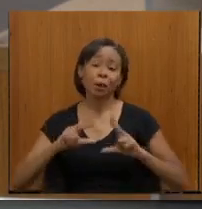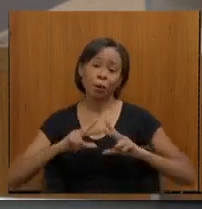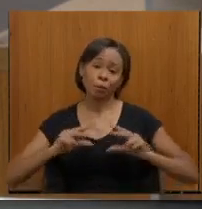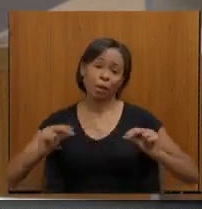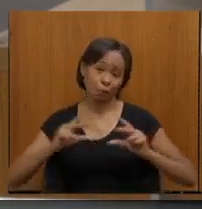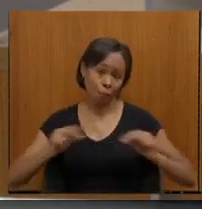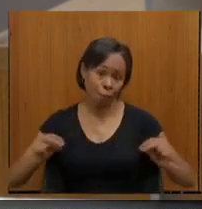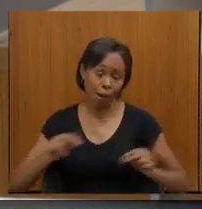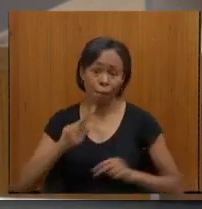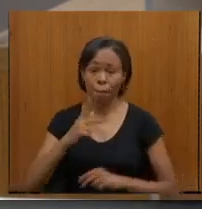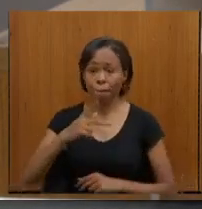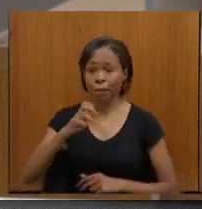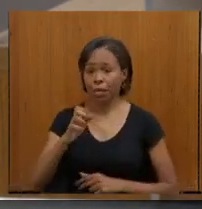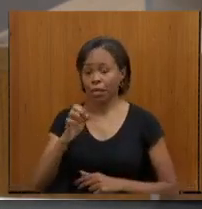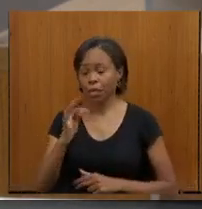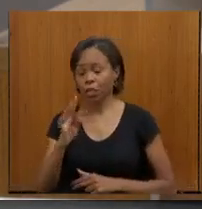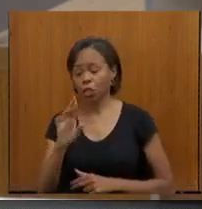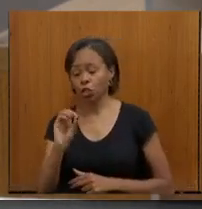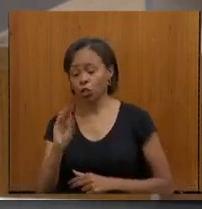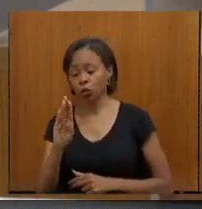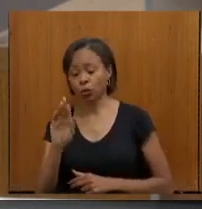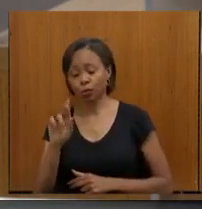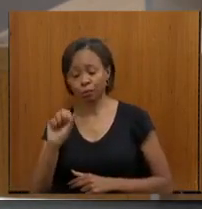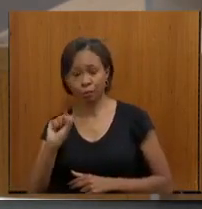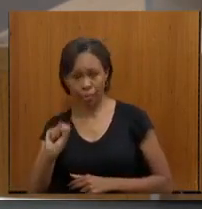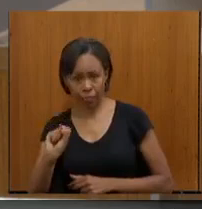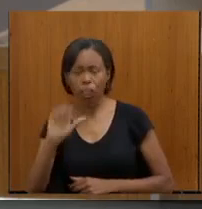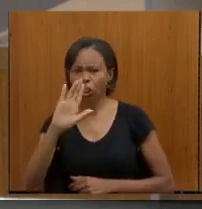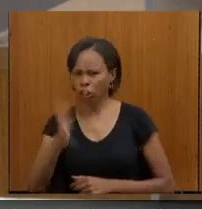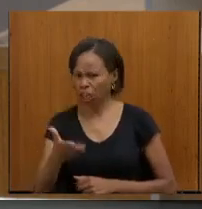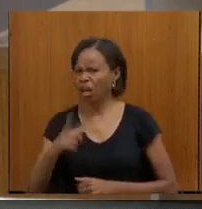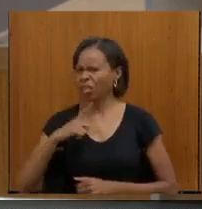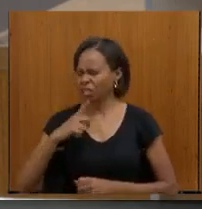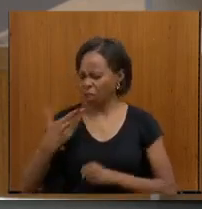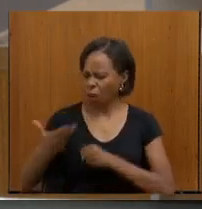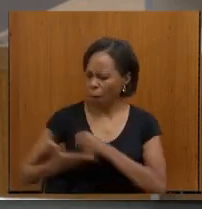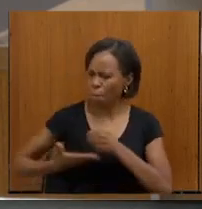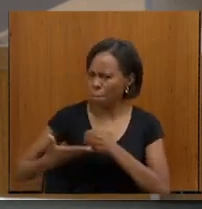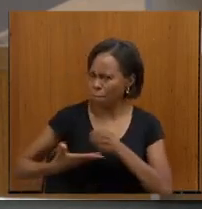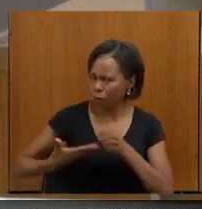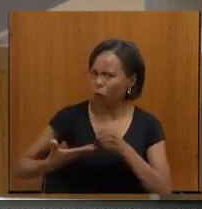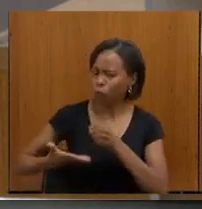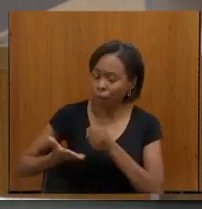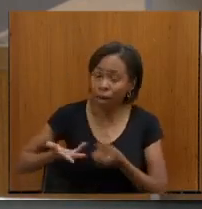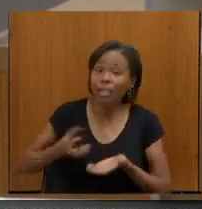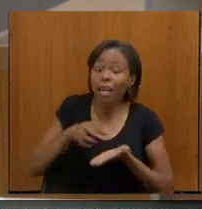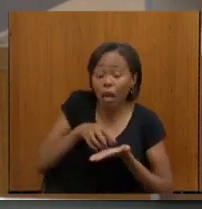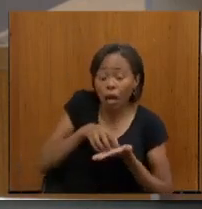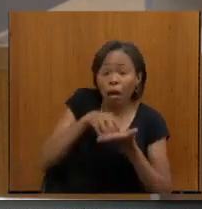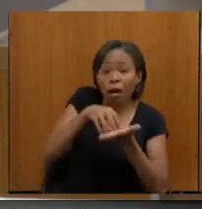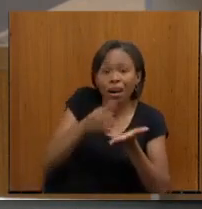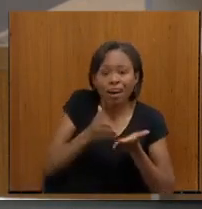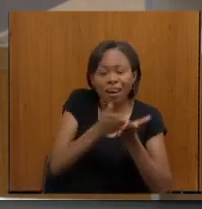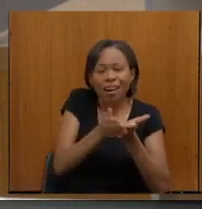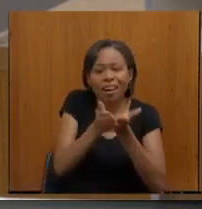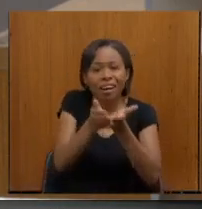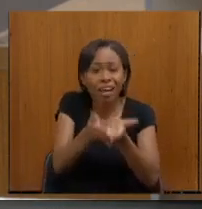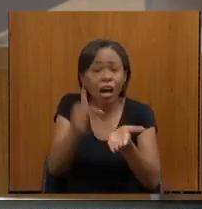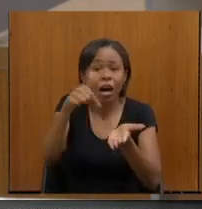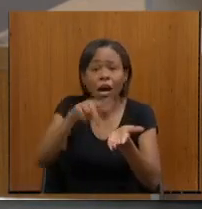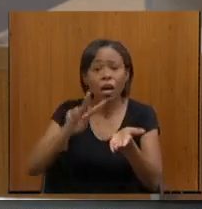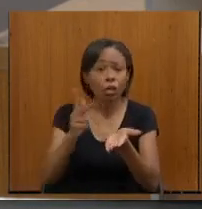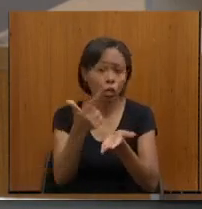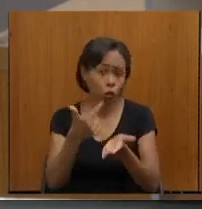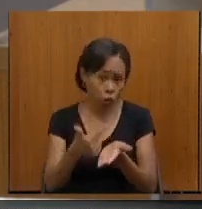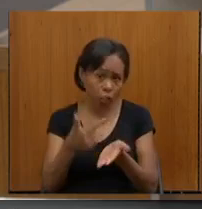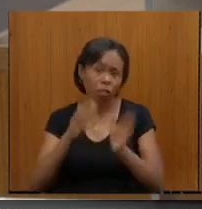existe um arcabouço para transporte e armazenamento de hidrogênio isso aí é fato o que nós precisamos é adaptar aquilo que for necessário